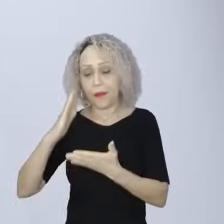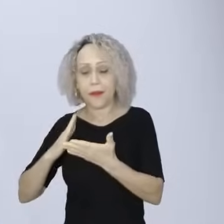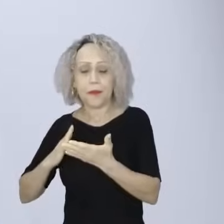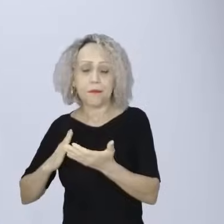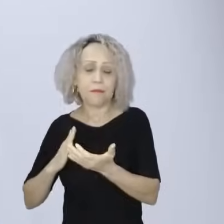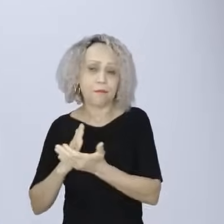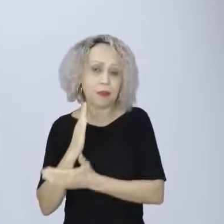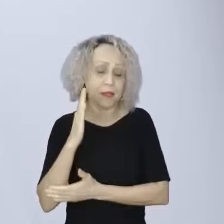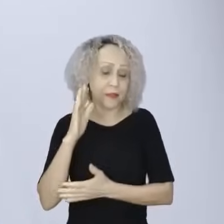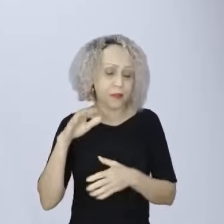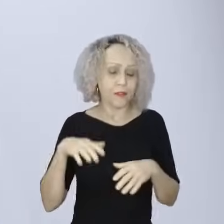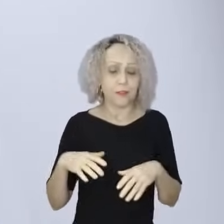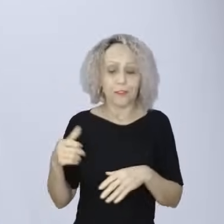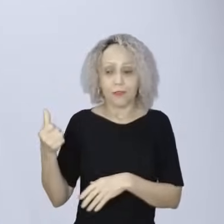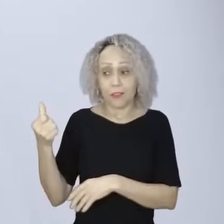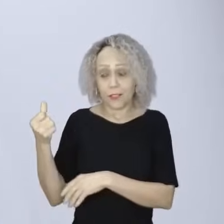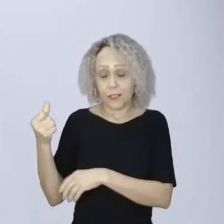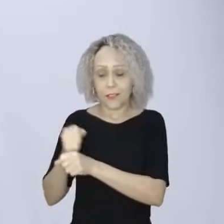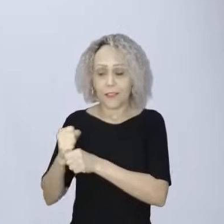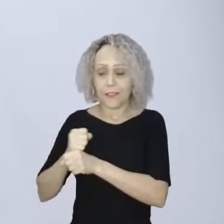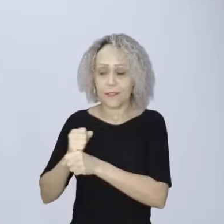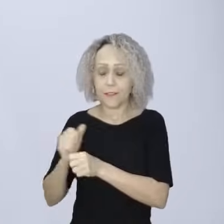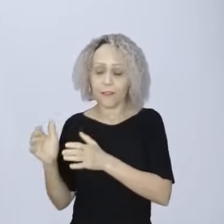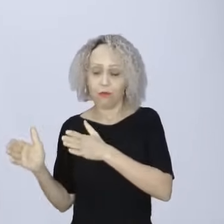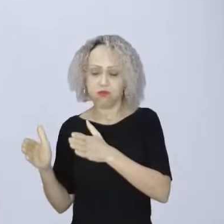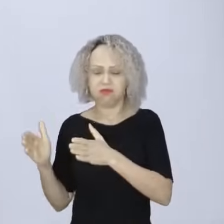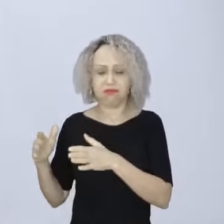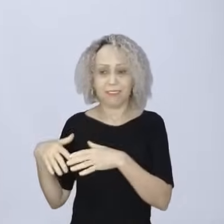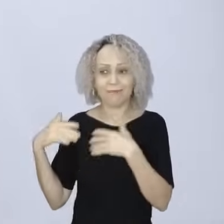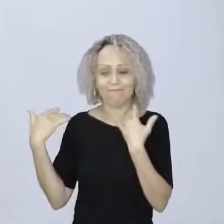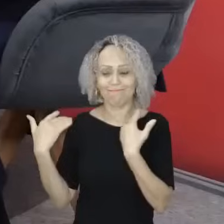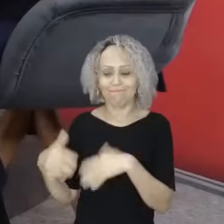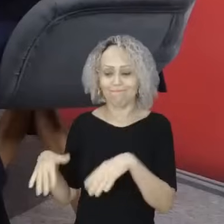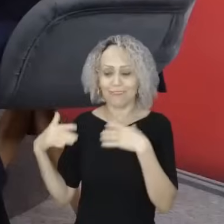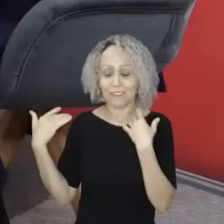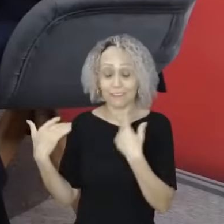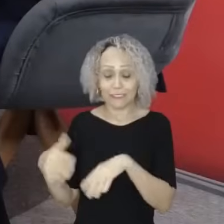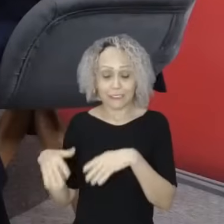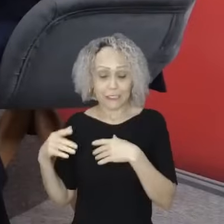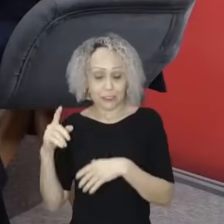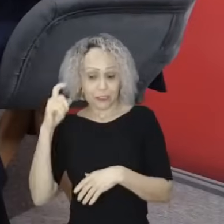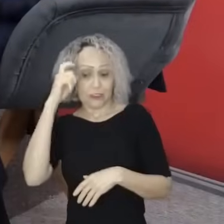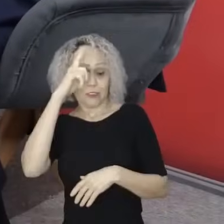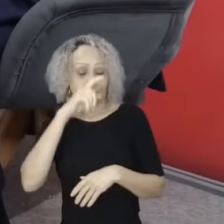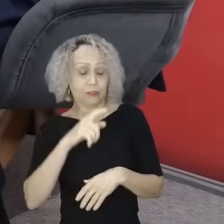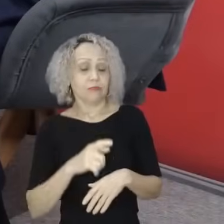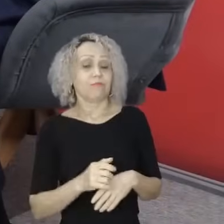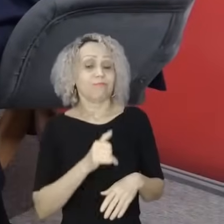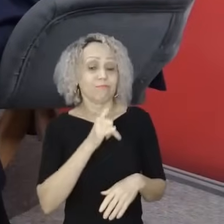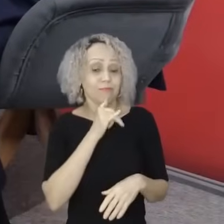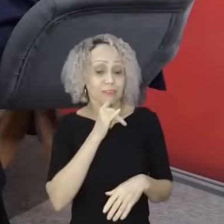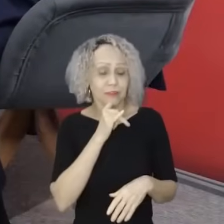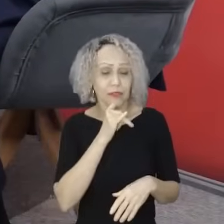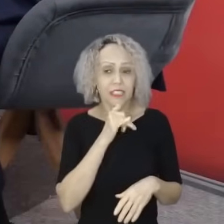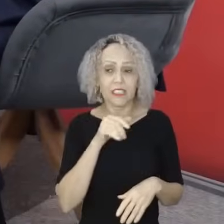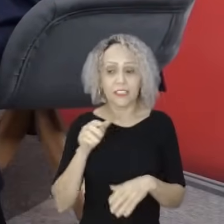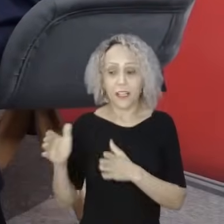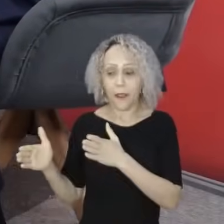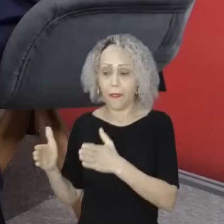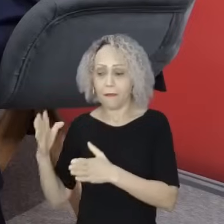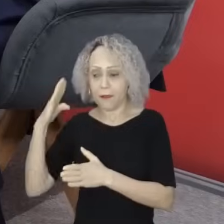teve prioridade no governo do Brasil. Infelizmente, a fome voltou. Nós chegamos e